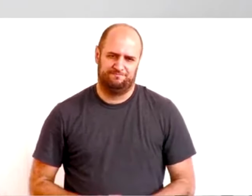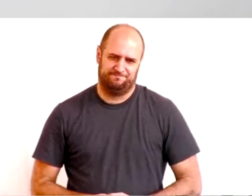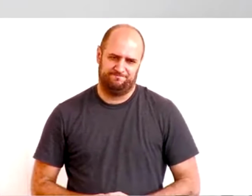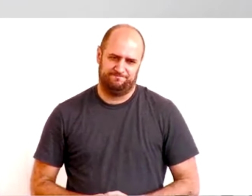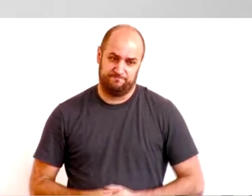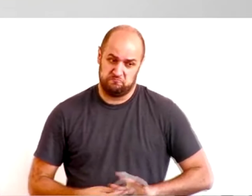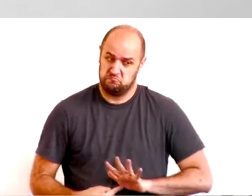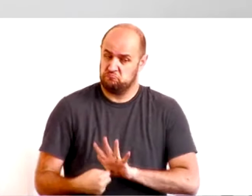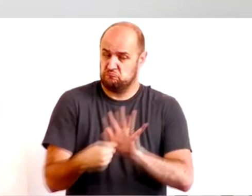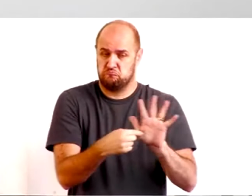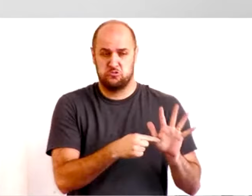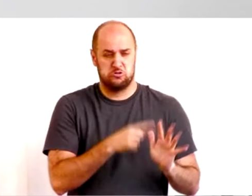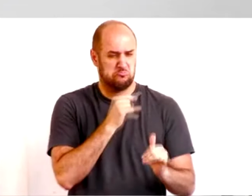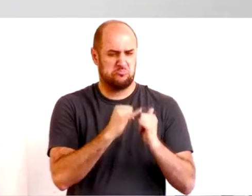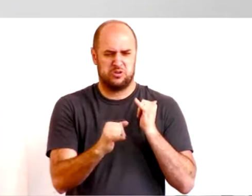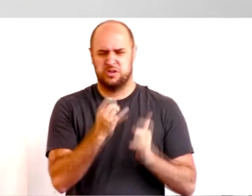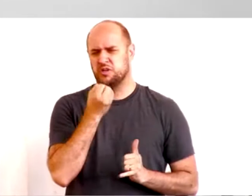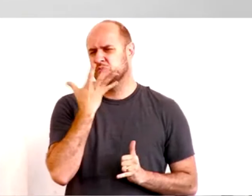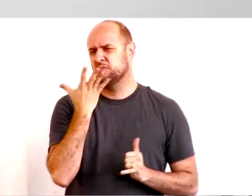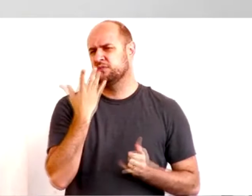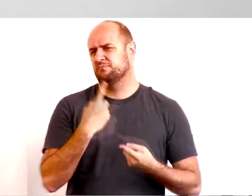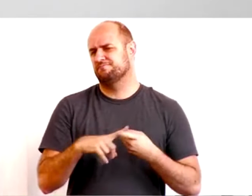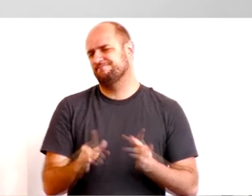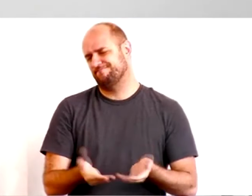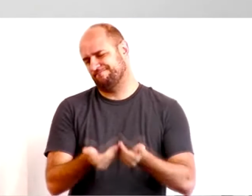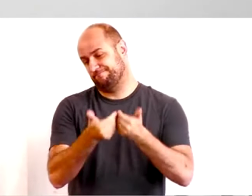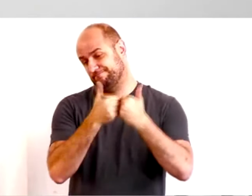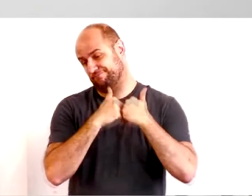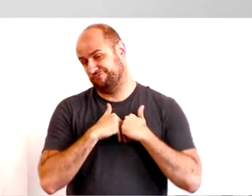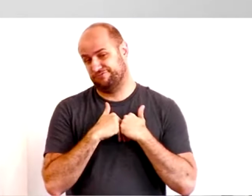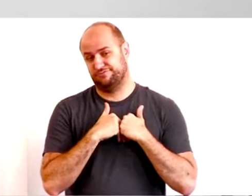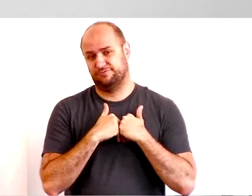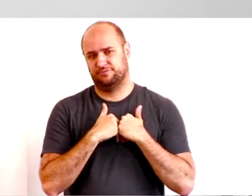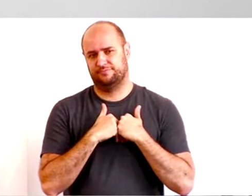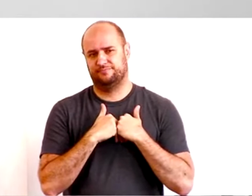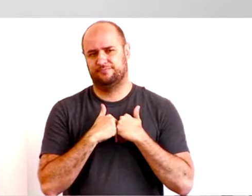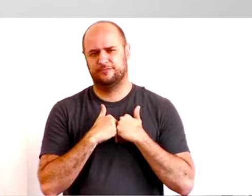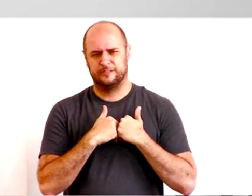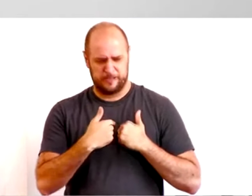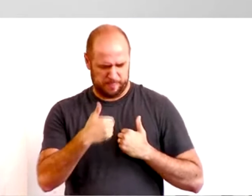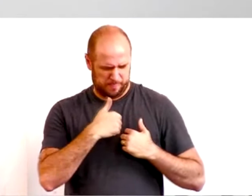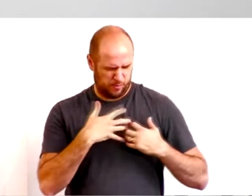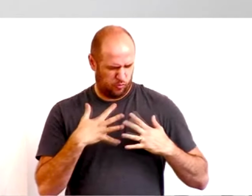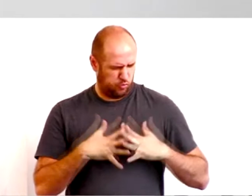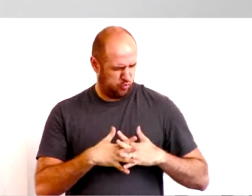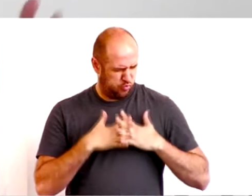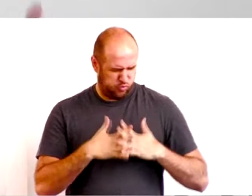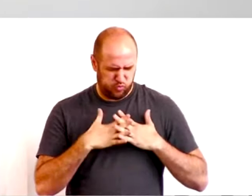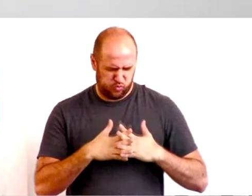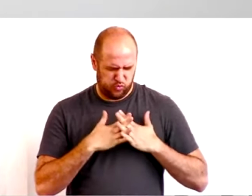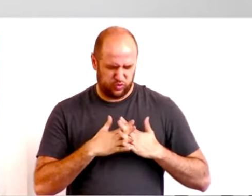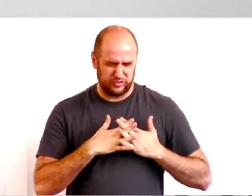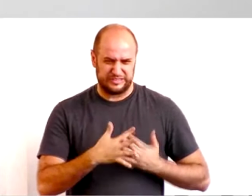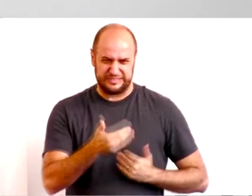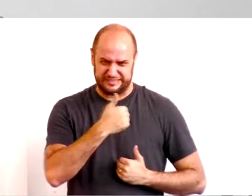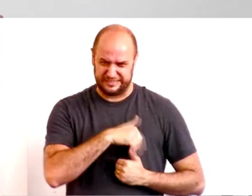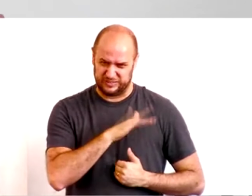Externamente tudo parece estar bem, mas interiormente uma grande bagunça, tudo